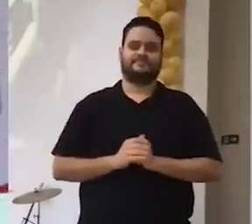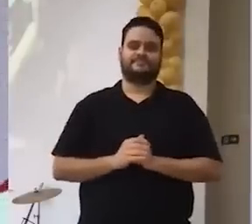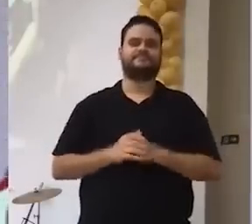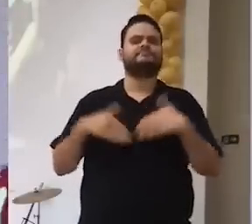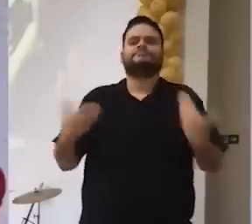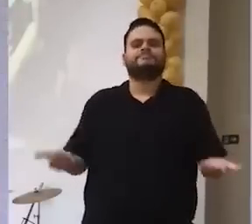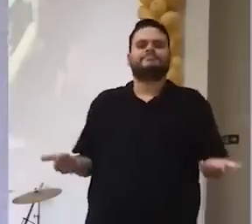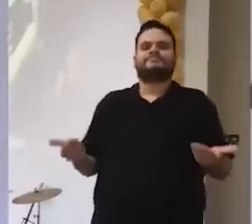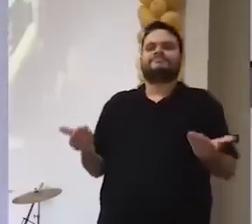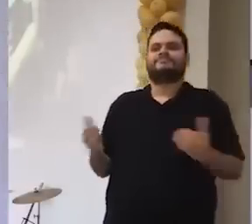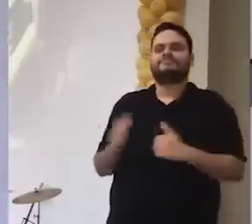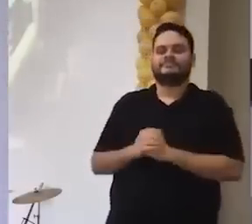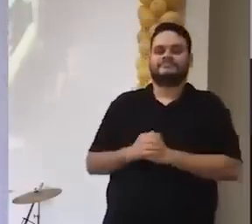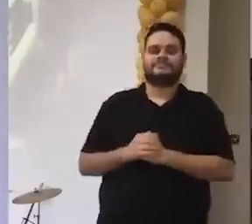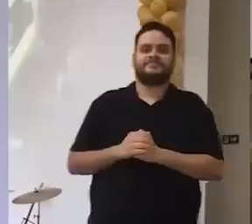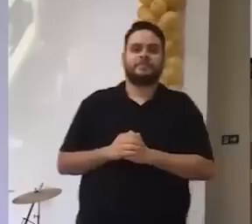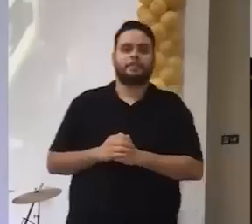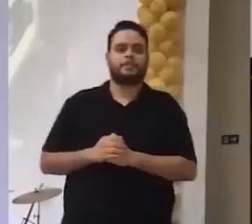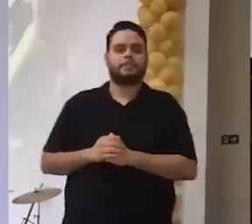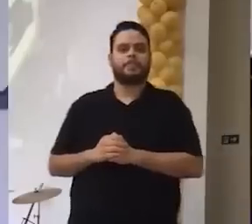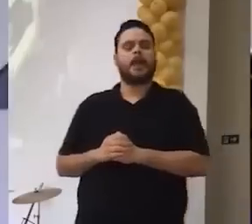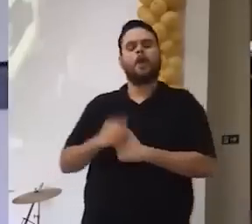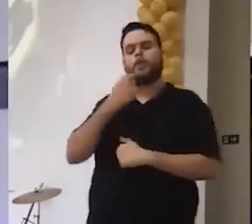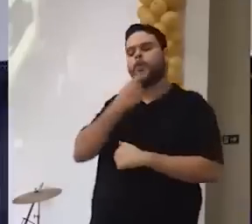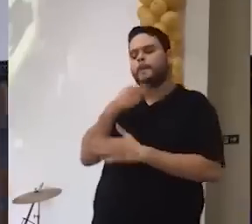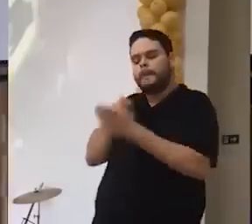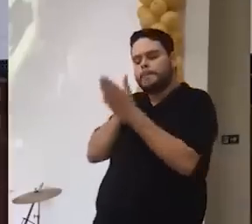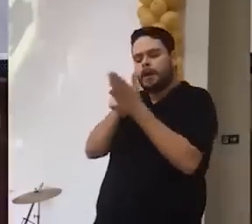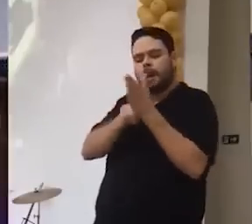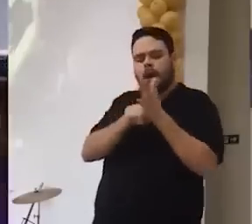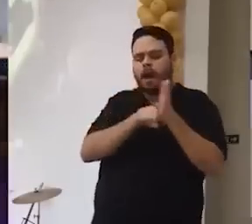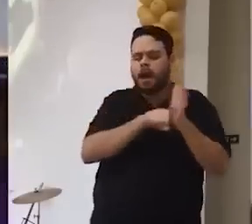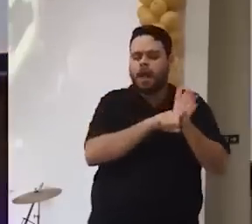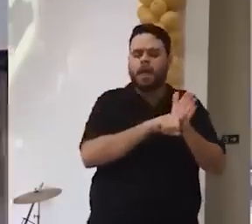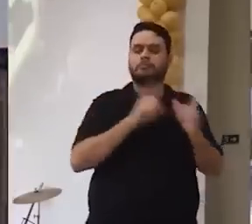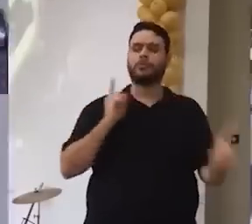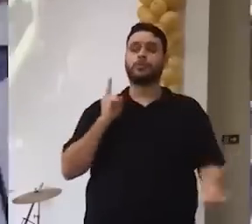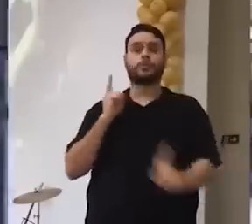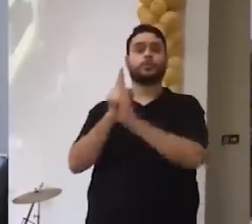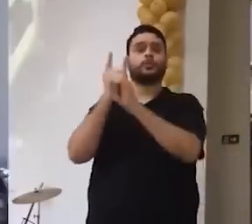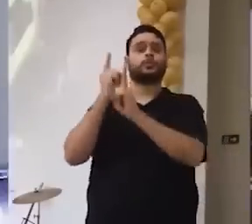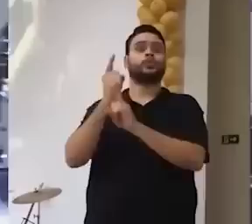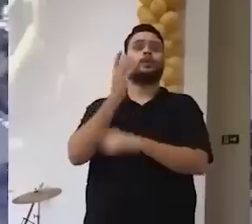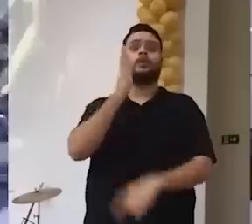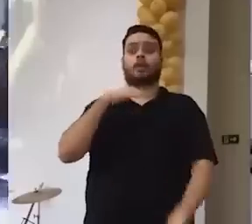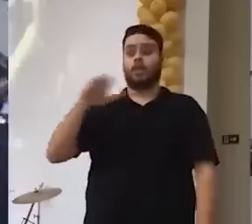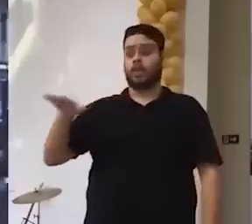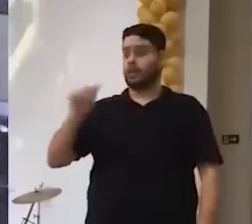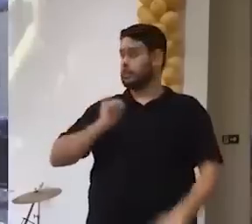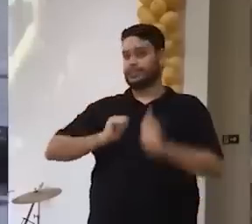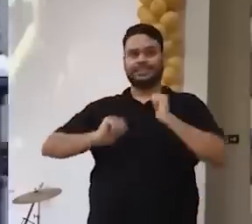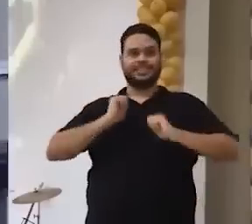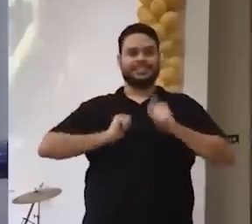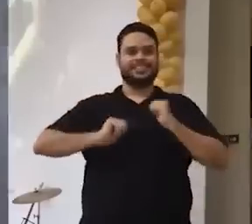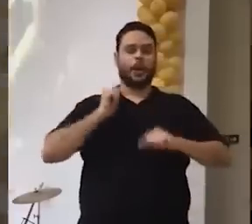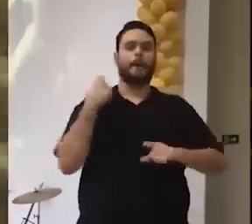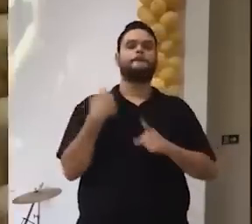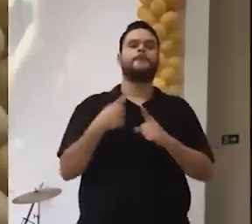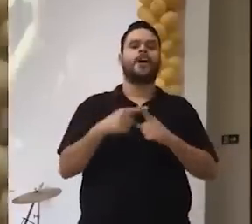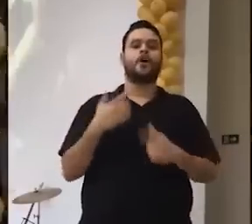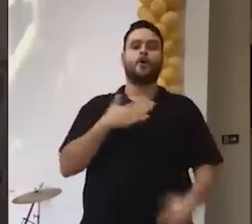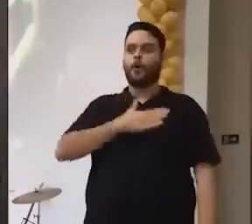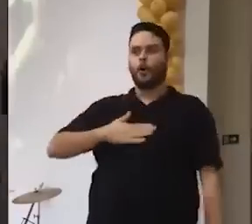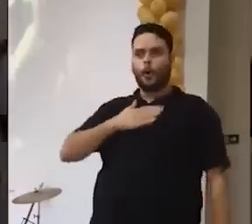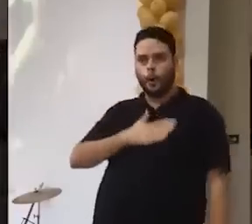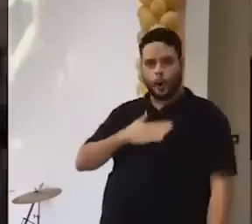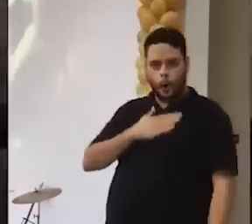Aliás, Hollywood fez uma pesquisa sobre isso, descobriu que as crianças estão ansiosas porque elas gostam de filmes, de brinquedos e de jogos de ação.